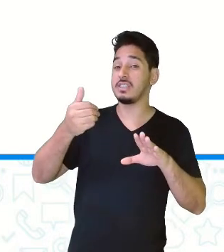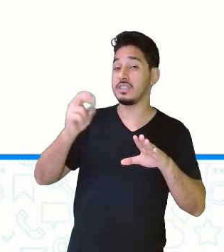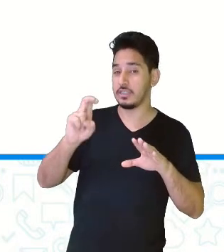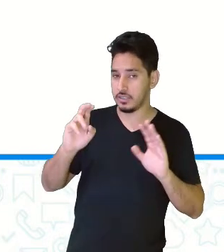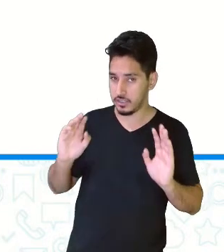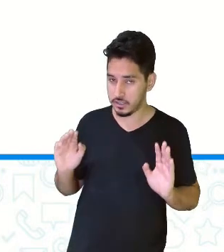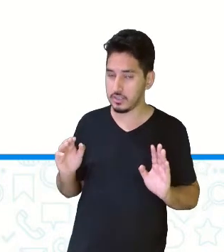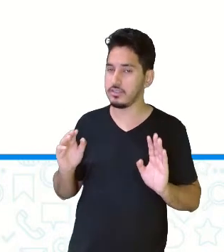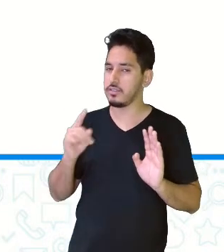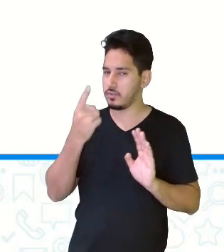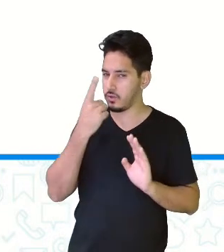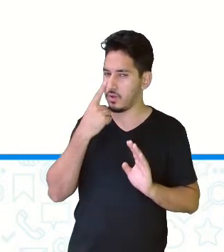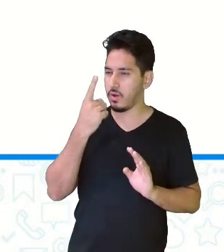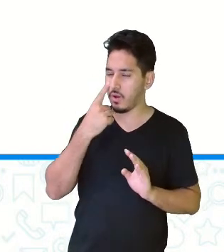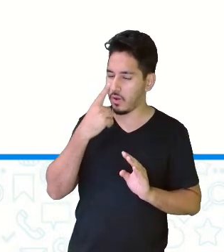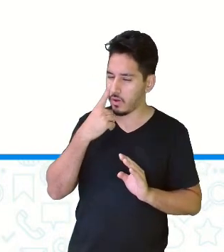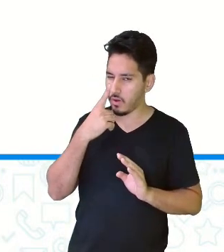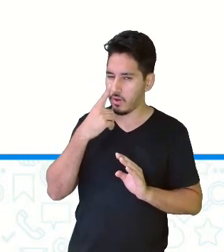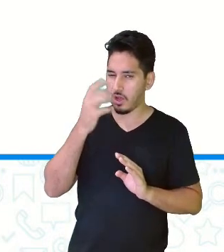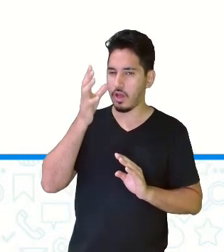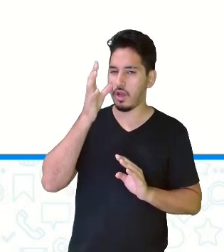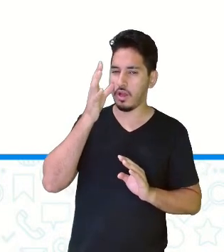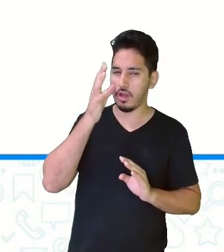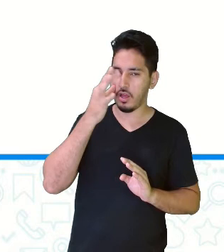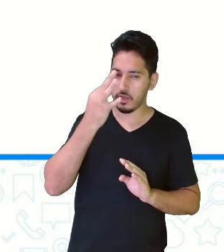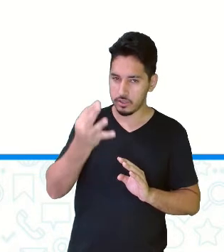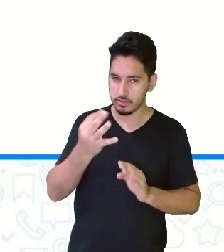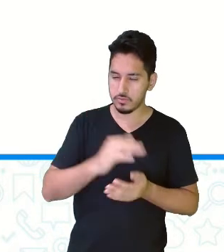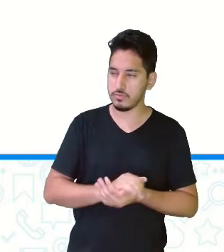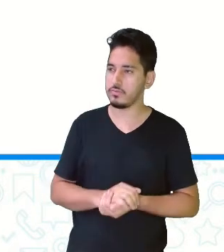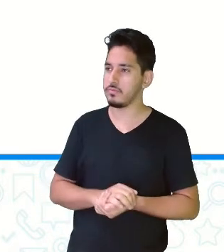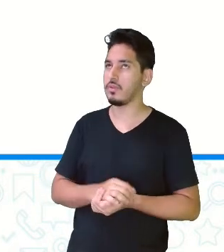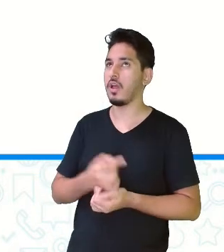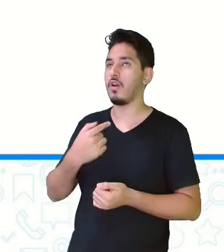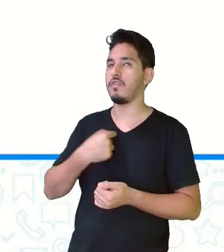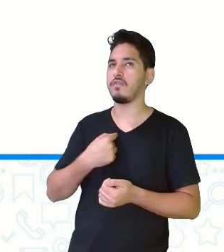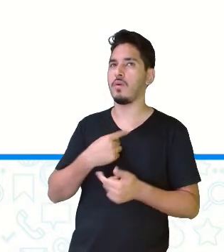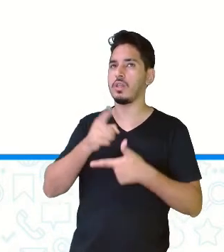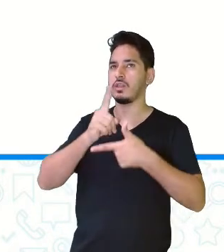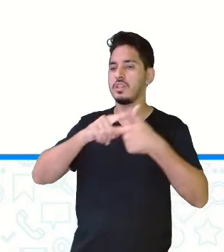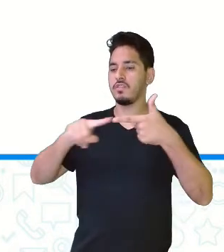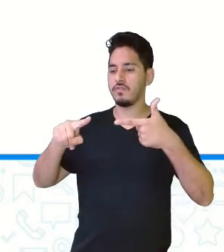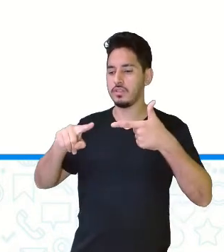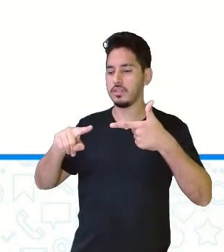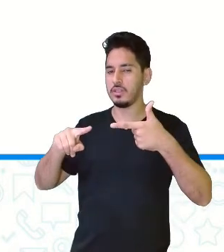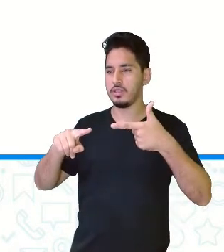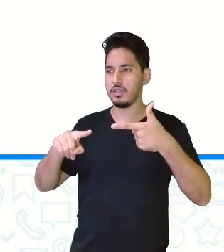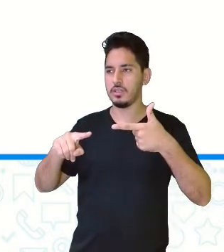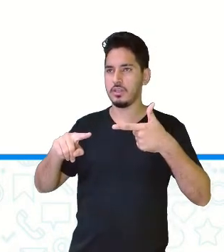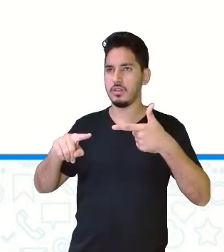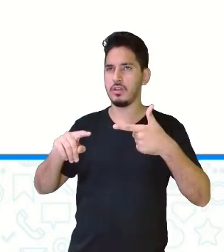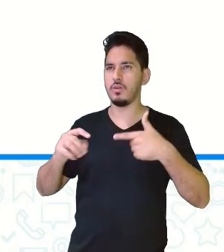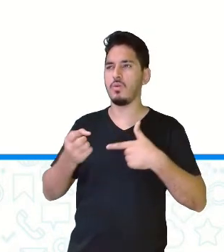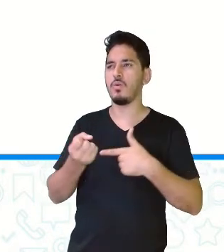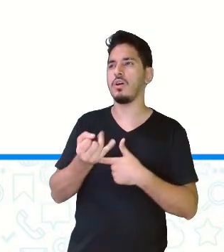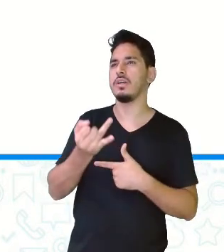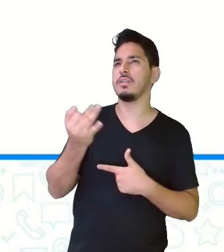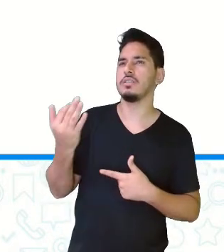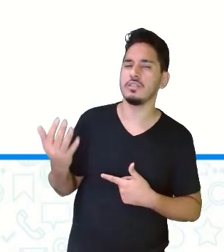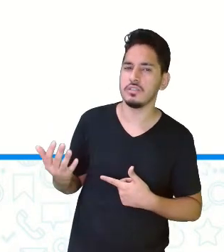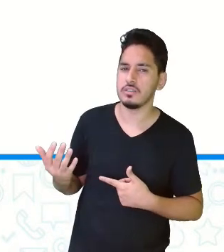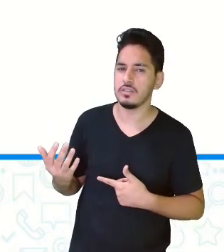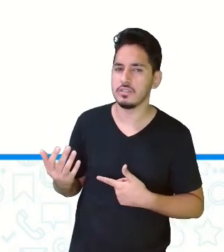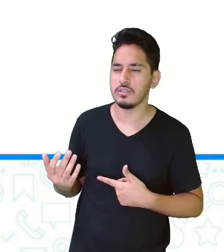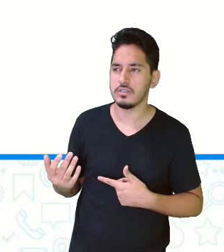preste atenção na casca de banana, eu vou dividir por